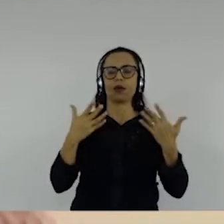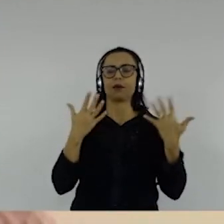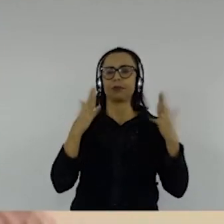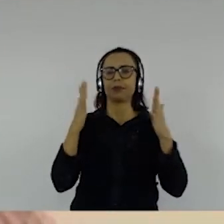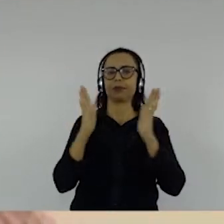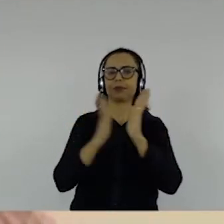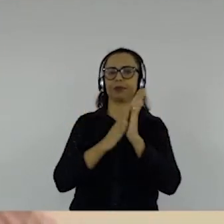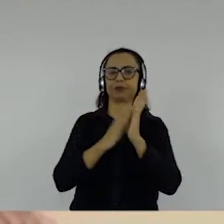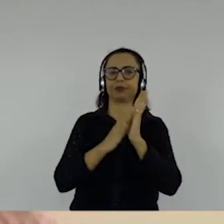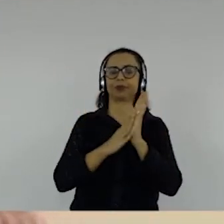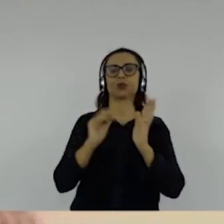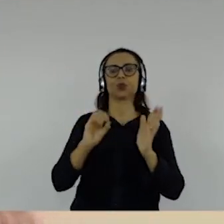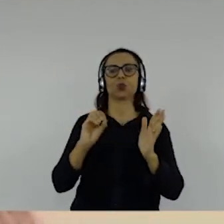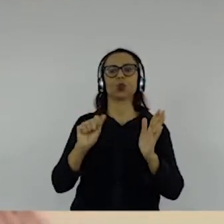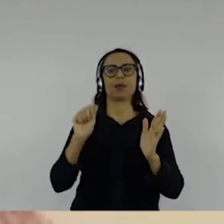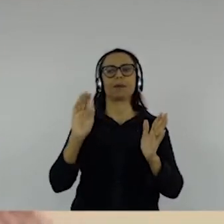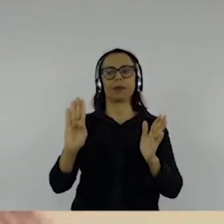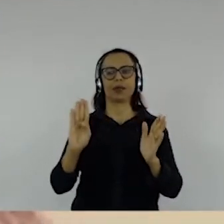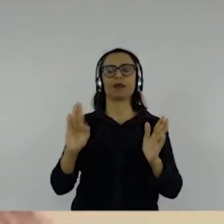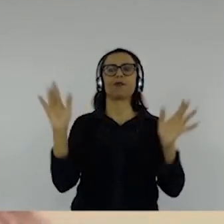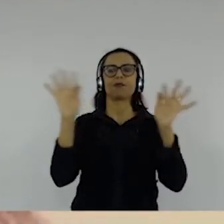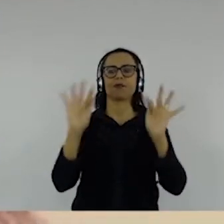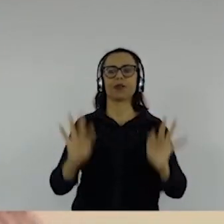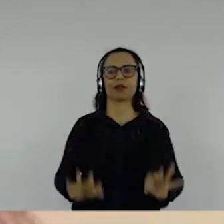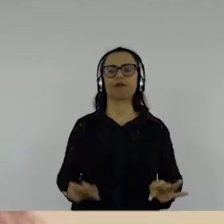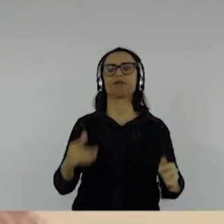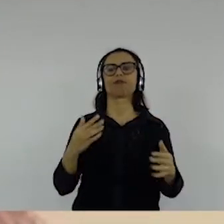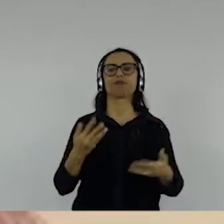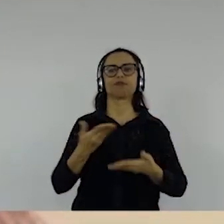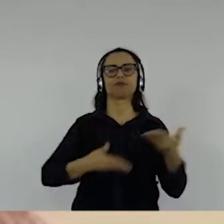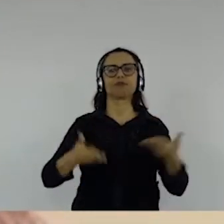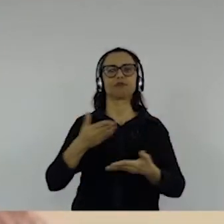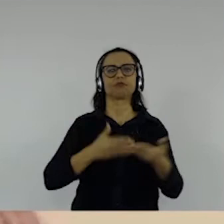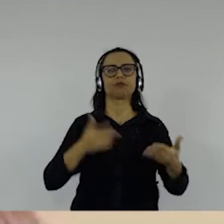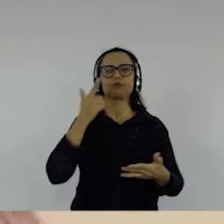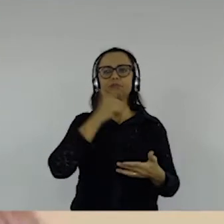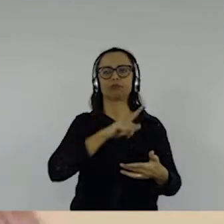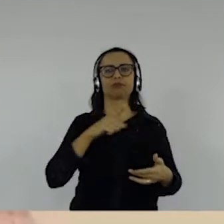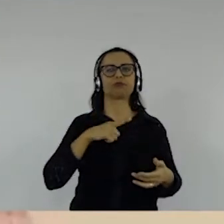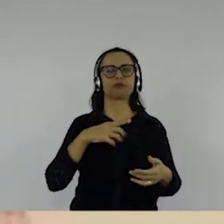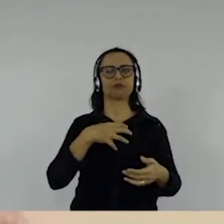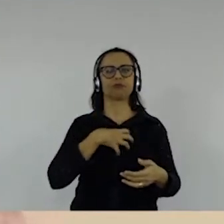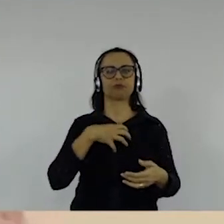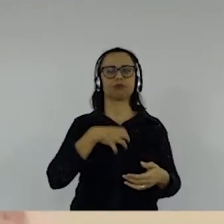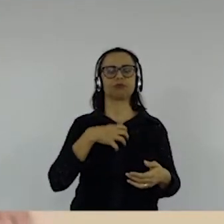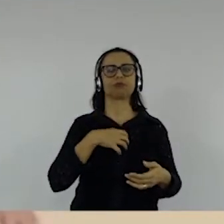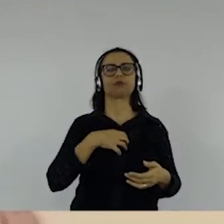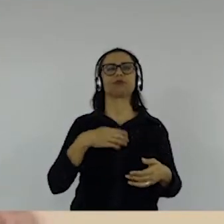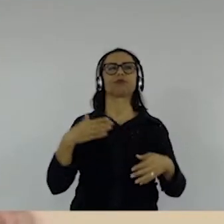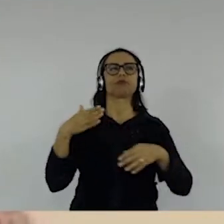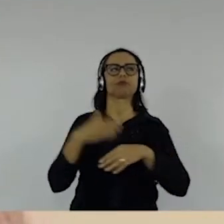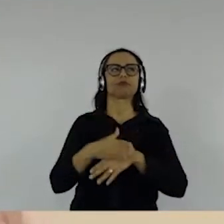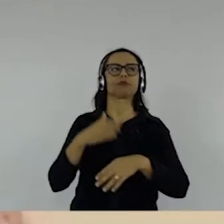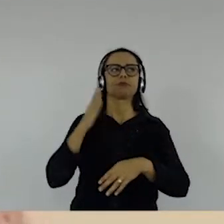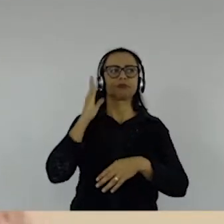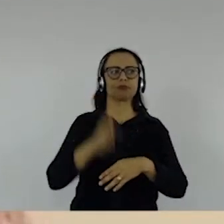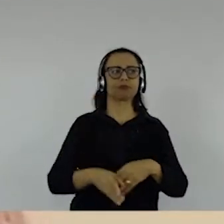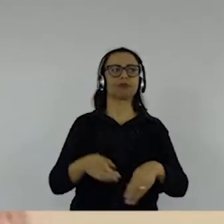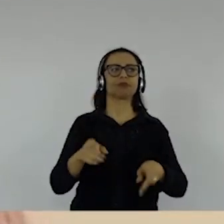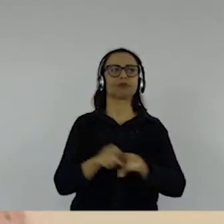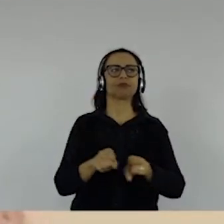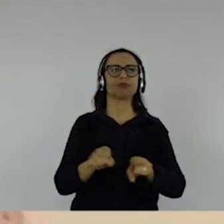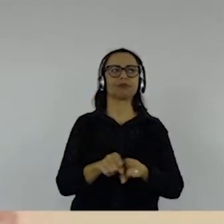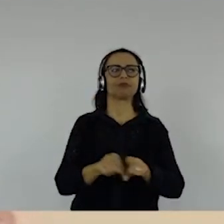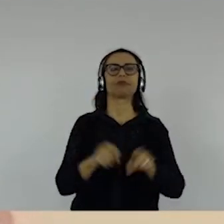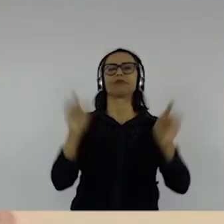OAB pelo evento, fico muito feliz por estarmos alcançando esse número, me sinto também participante diretamente disso, então é uma